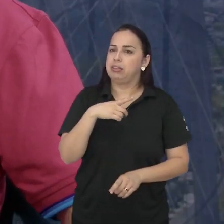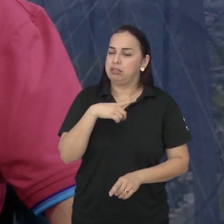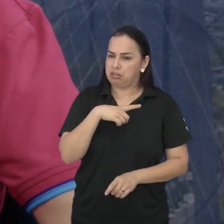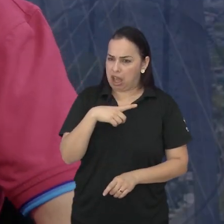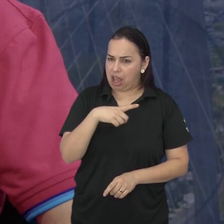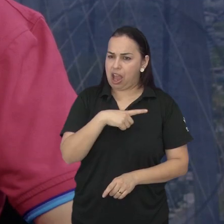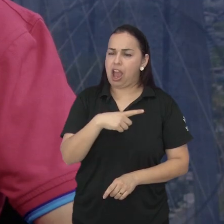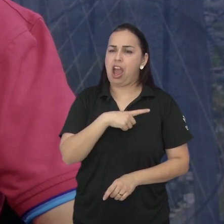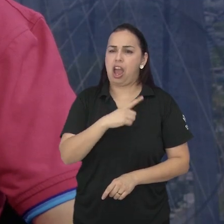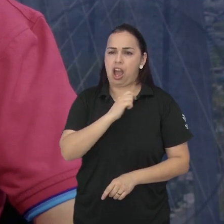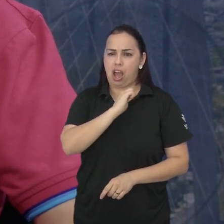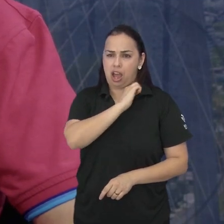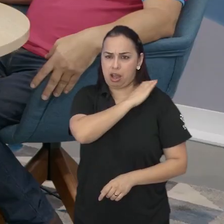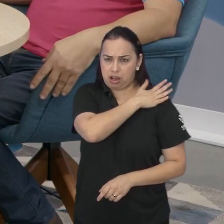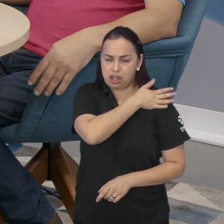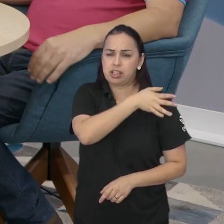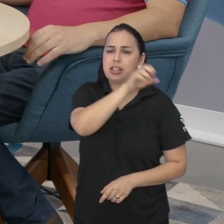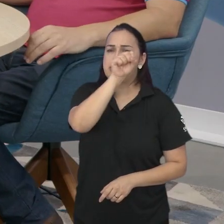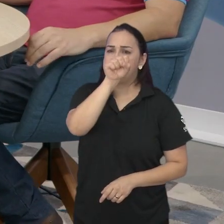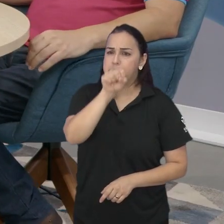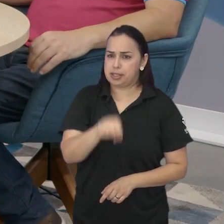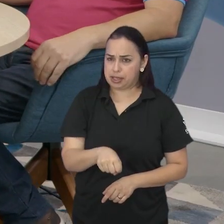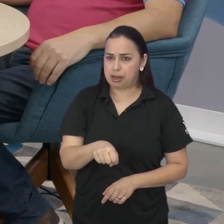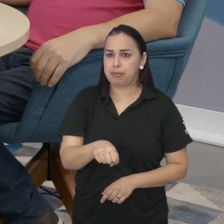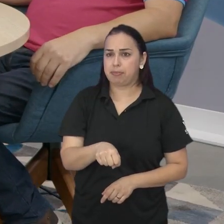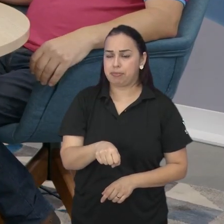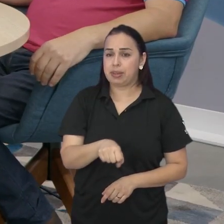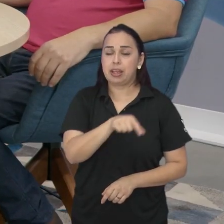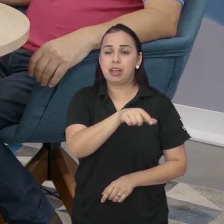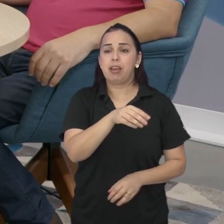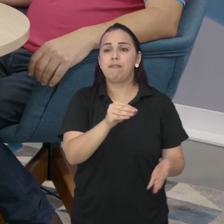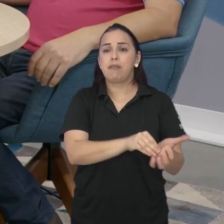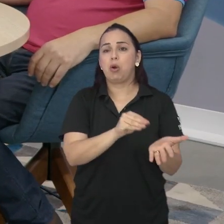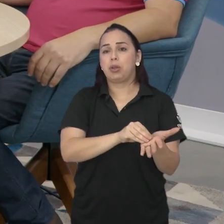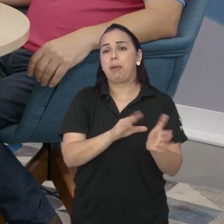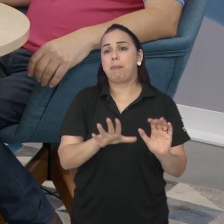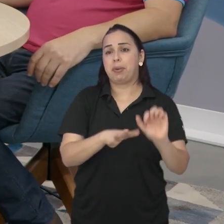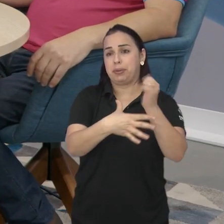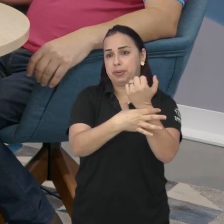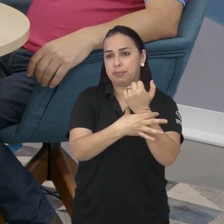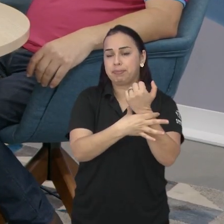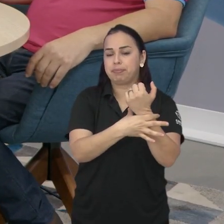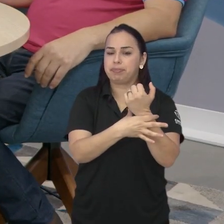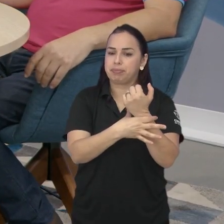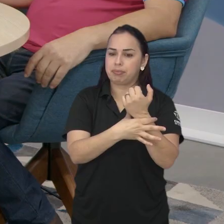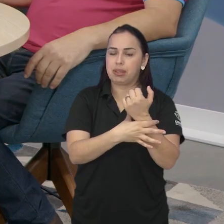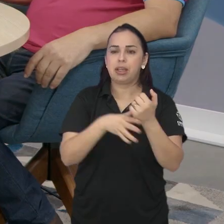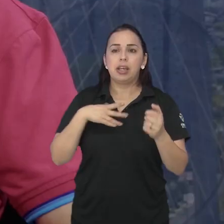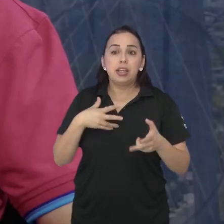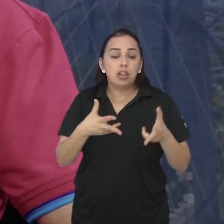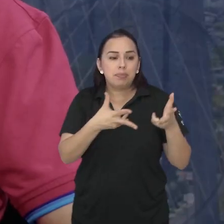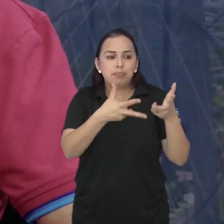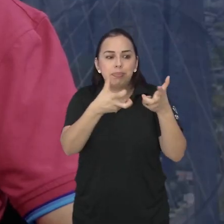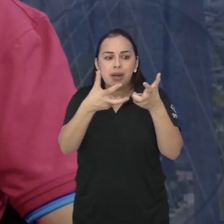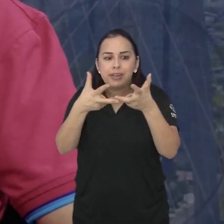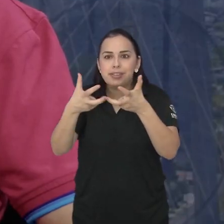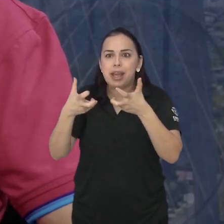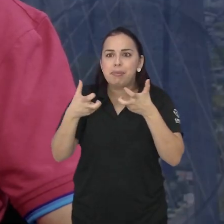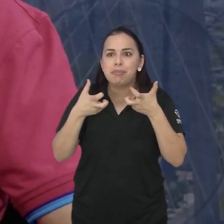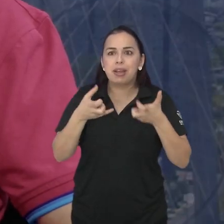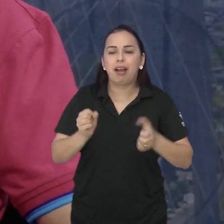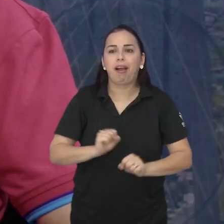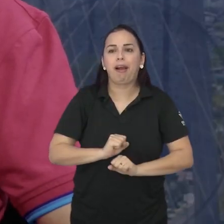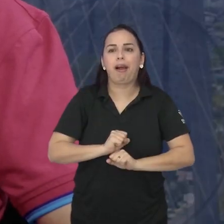não existe racismo. Existe sim, ele é estrutural, e na desproteção social ele fica evidente. Quando a gente fala